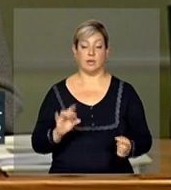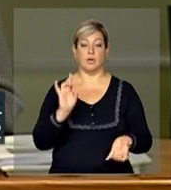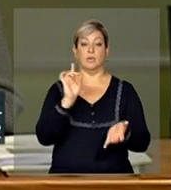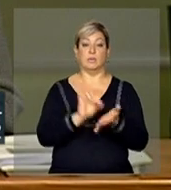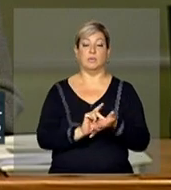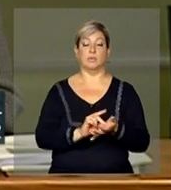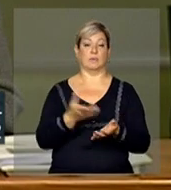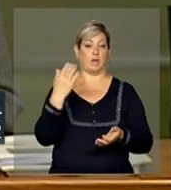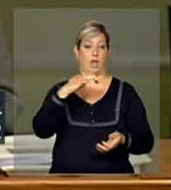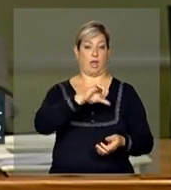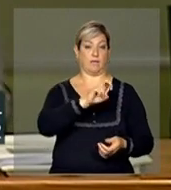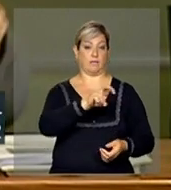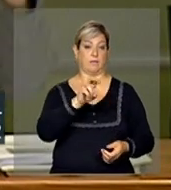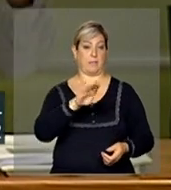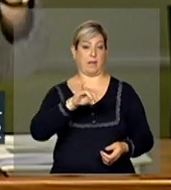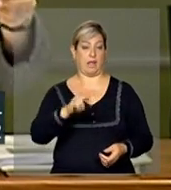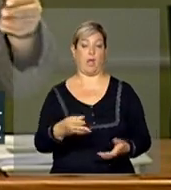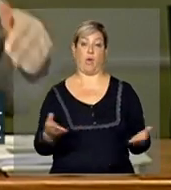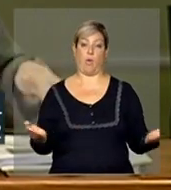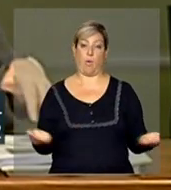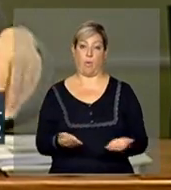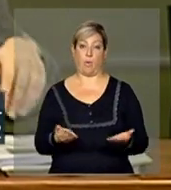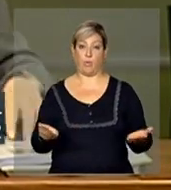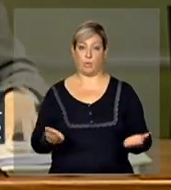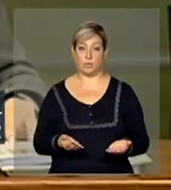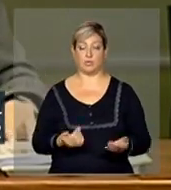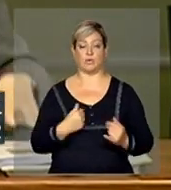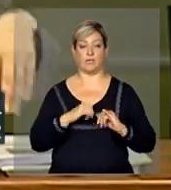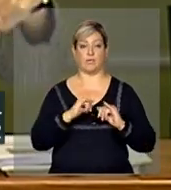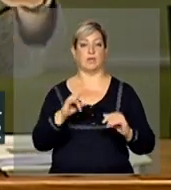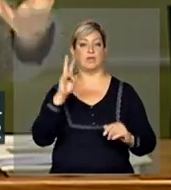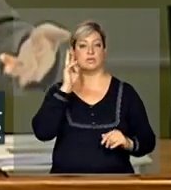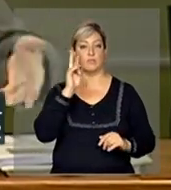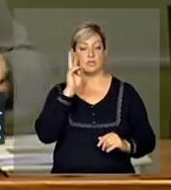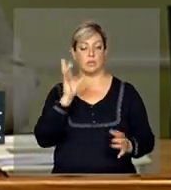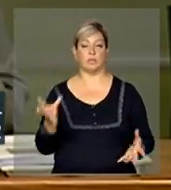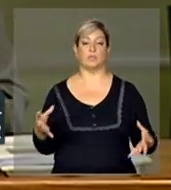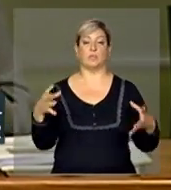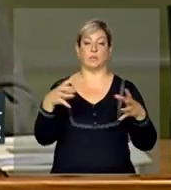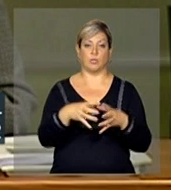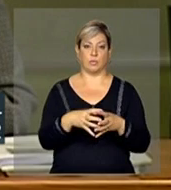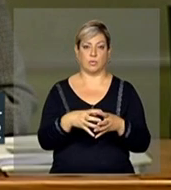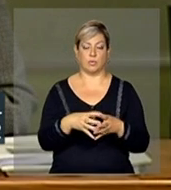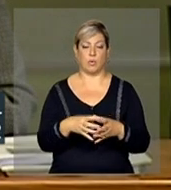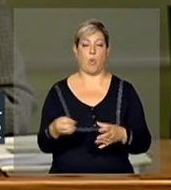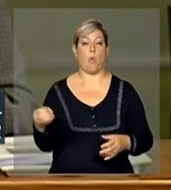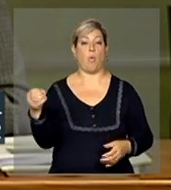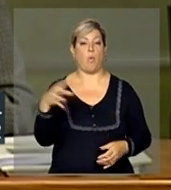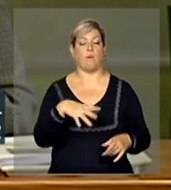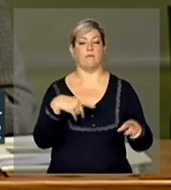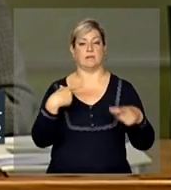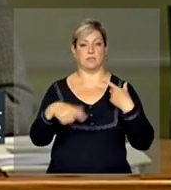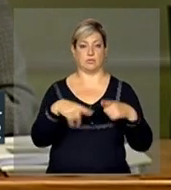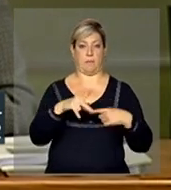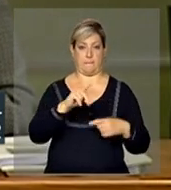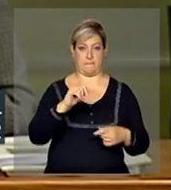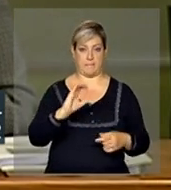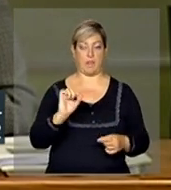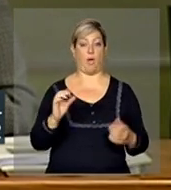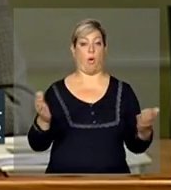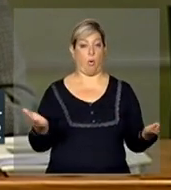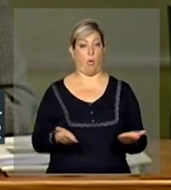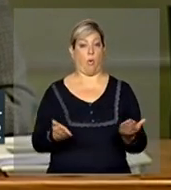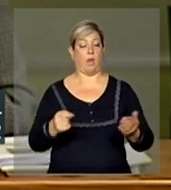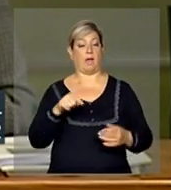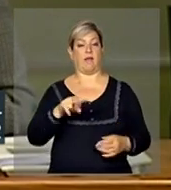originalmente 955 bilhões e que hoje eu comentei que, em função da inclusão de novas ações no PAC, hoje